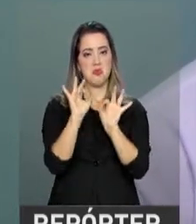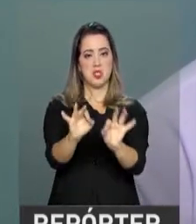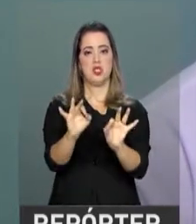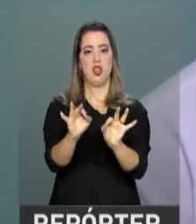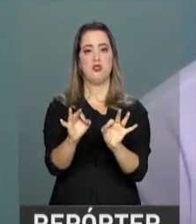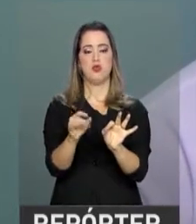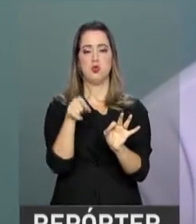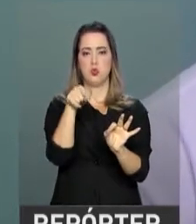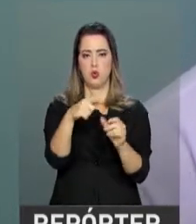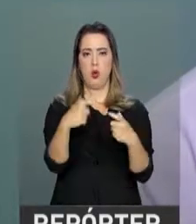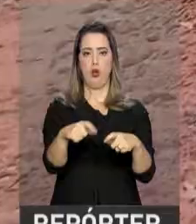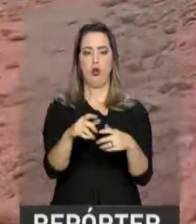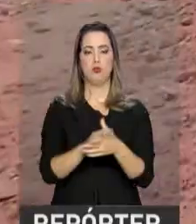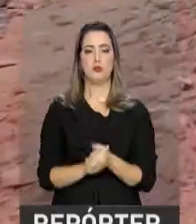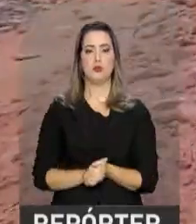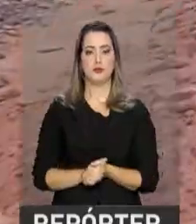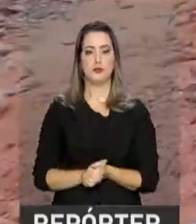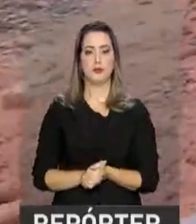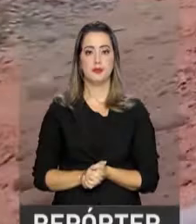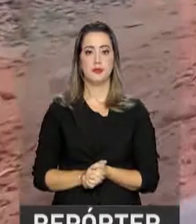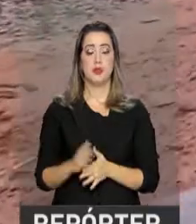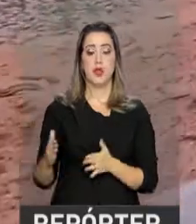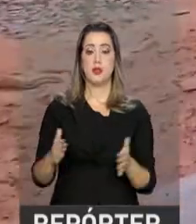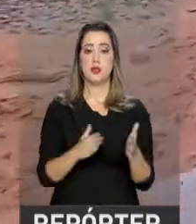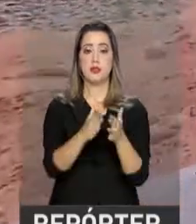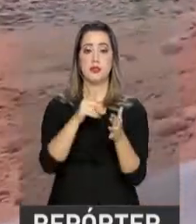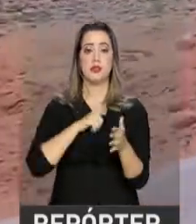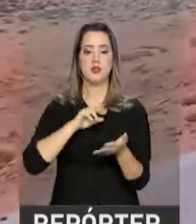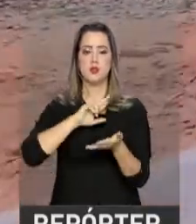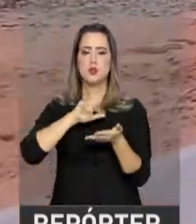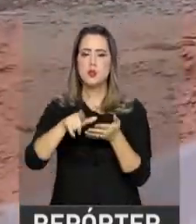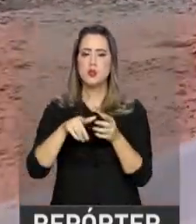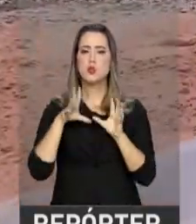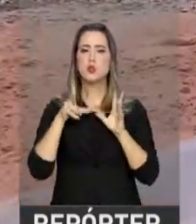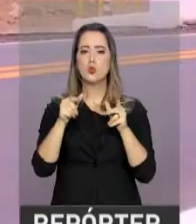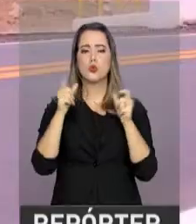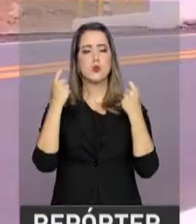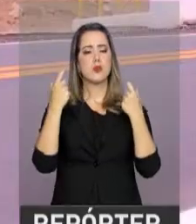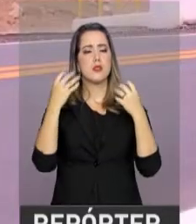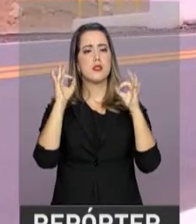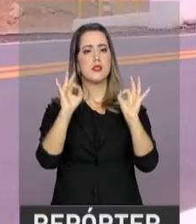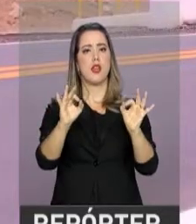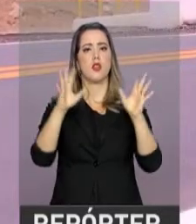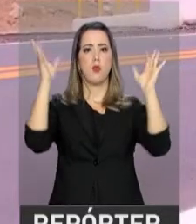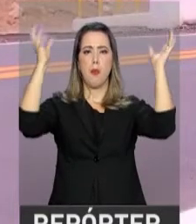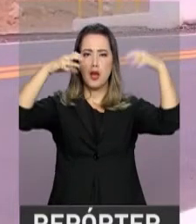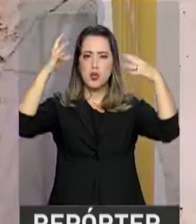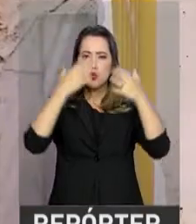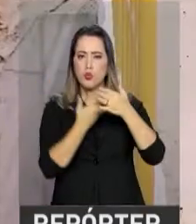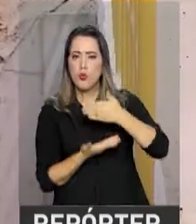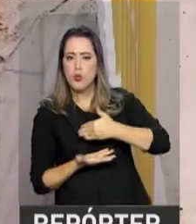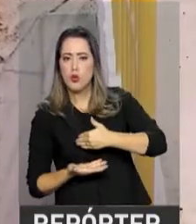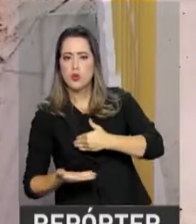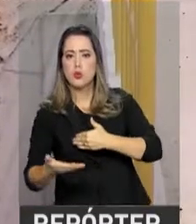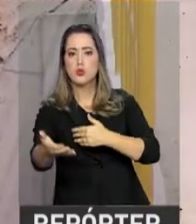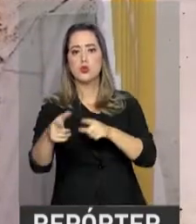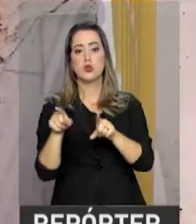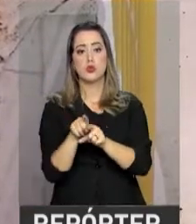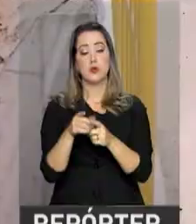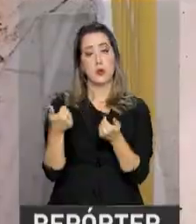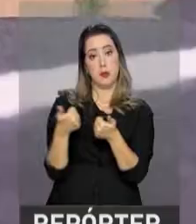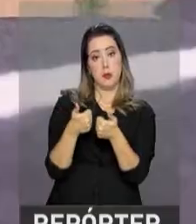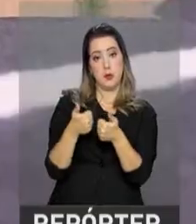ela é adequado para a região a estrada tem sistema completo de drenagem pontes com acostamento e acesso para pedestres